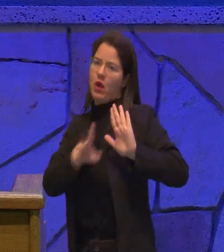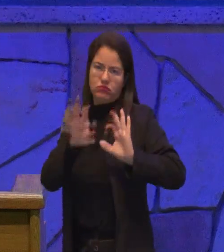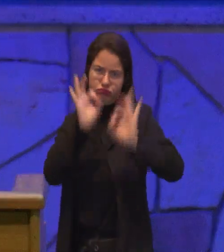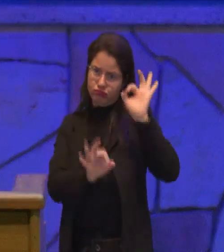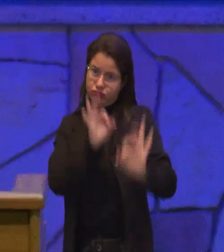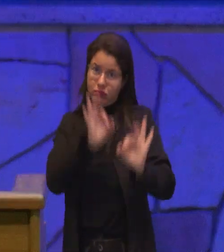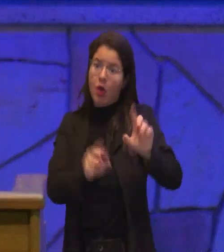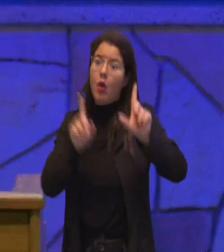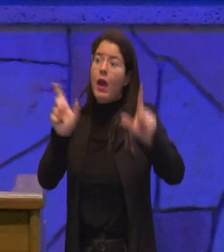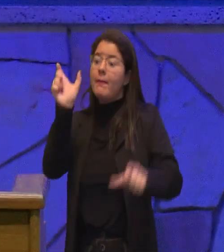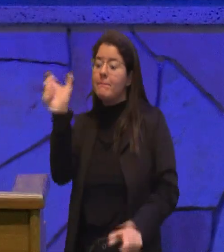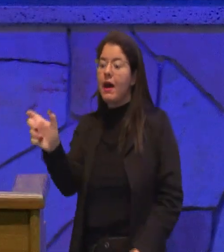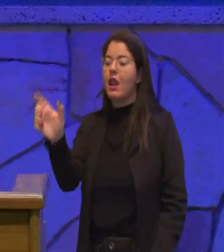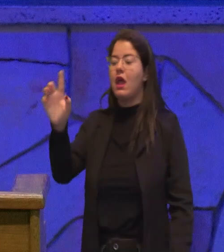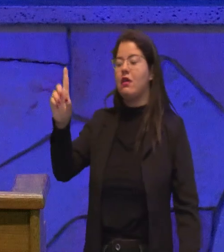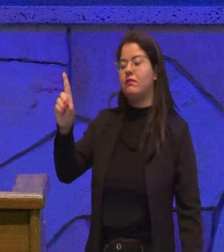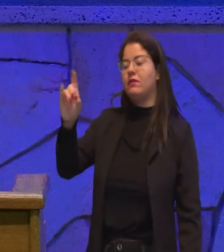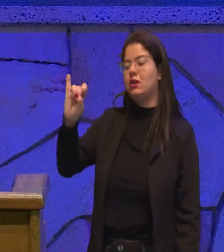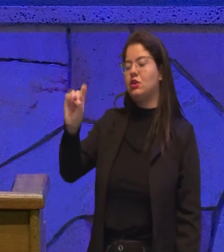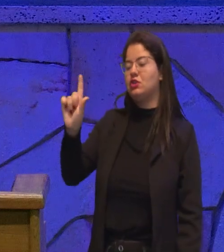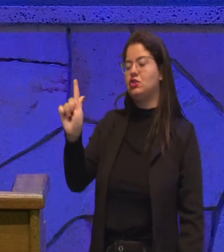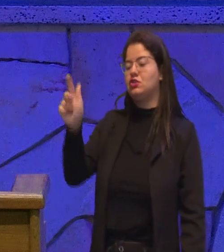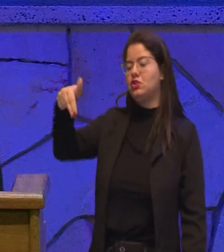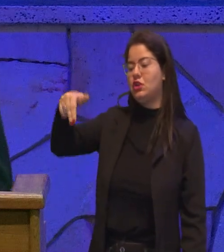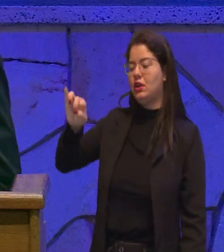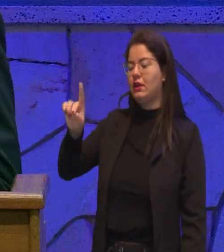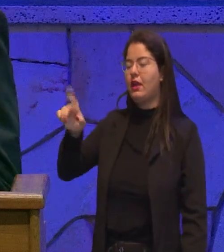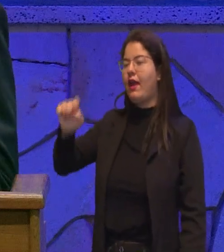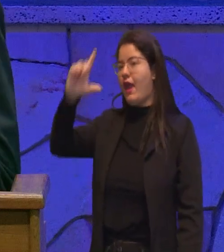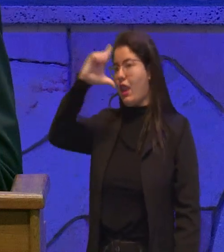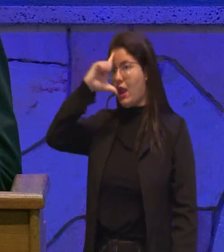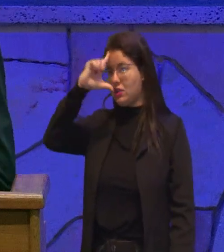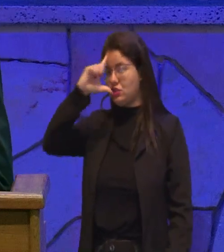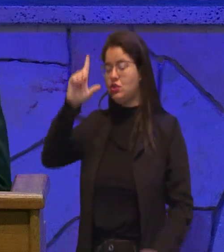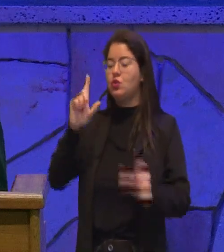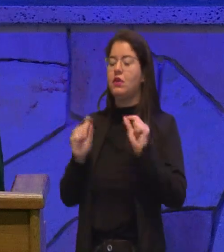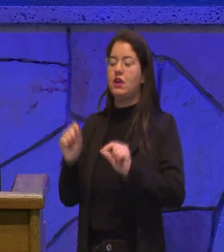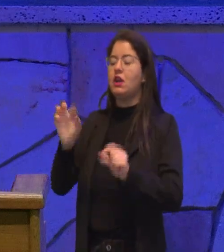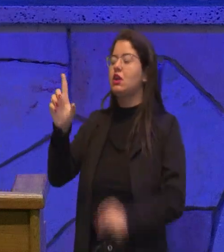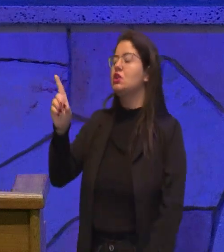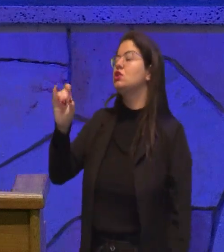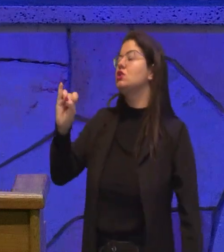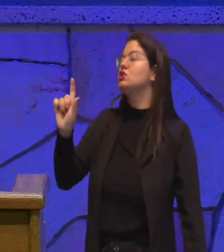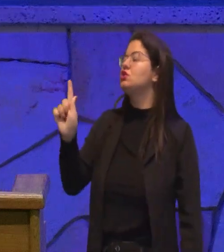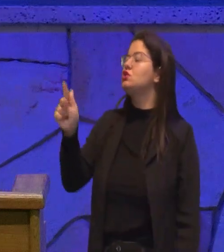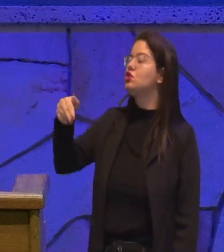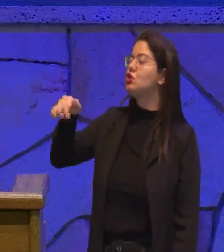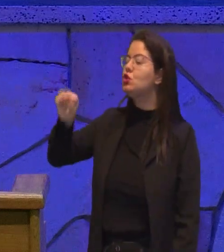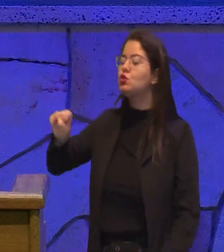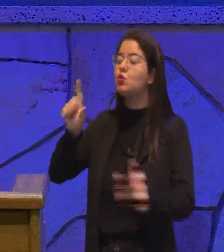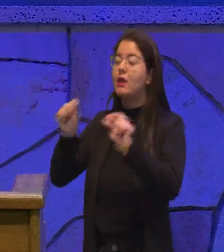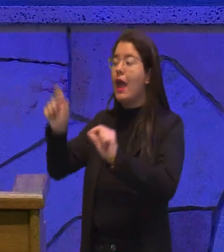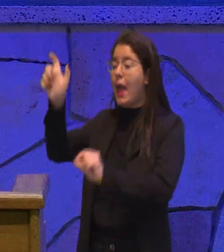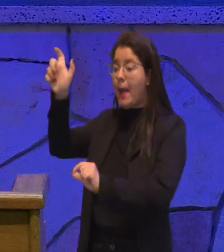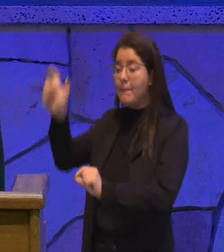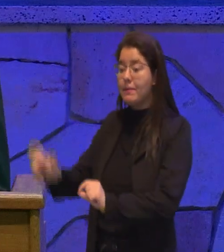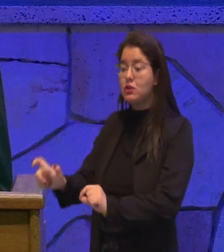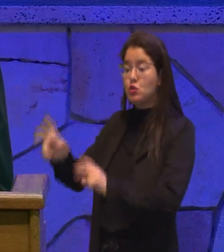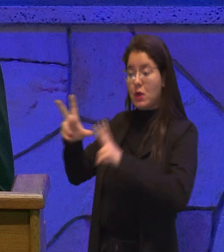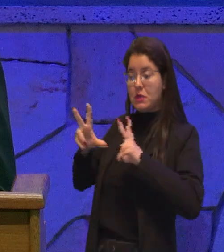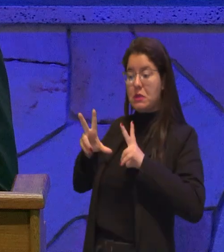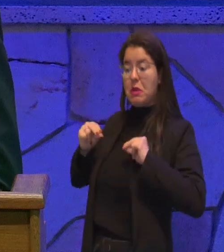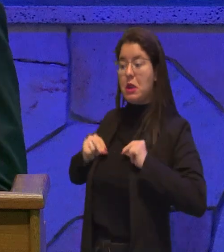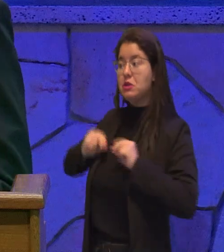palavra dignidade, ela vem do latim dignus, e significa aquele que merece estima